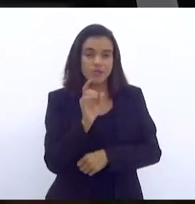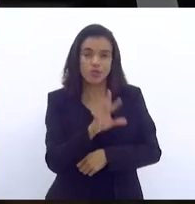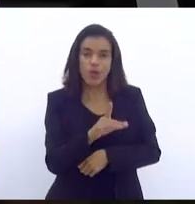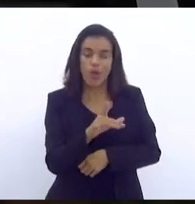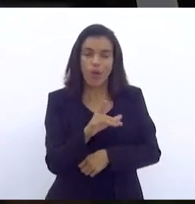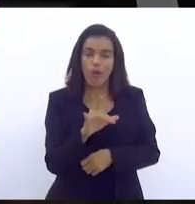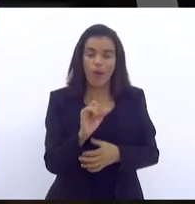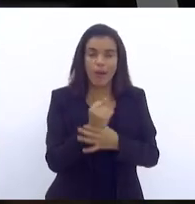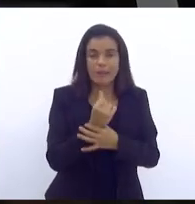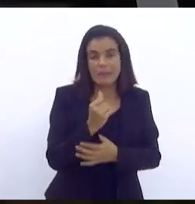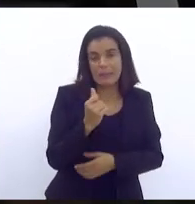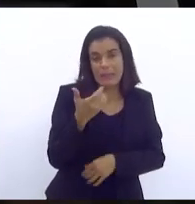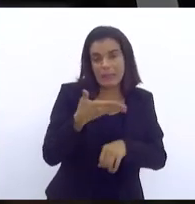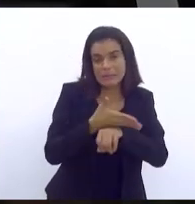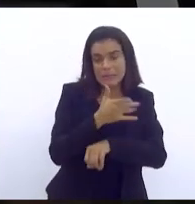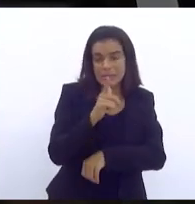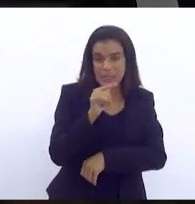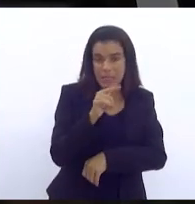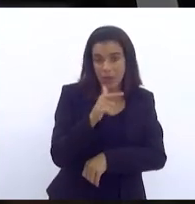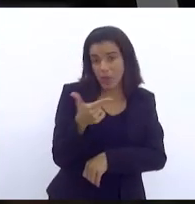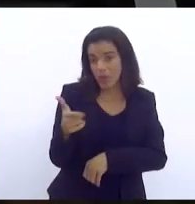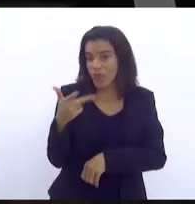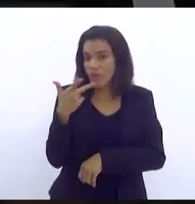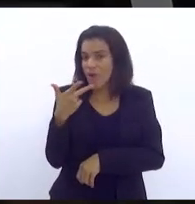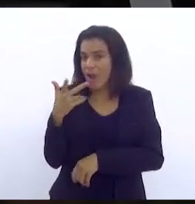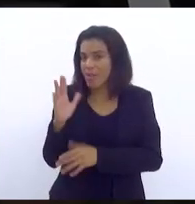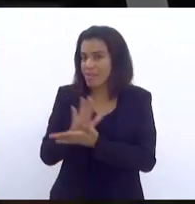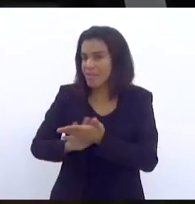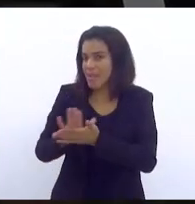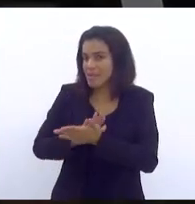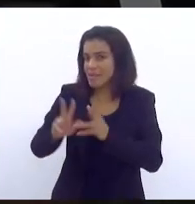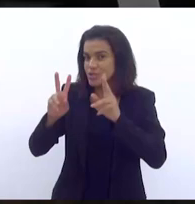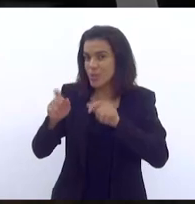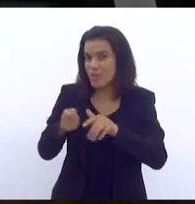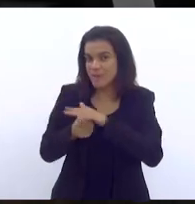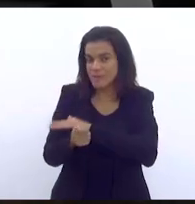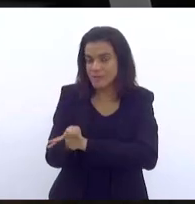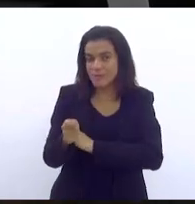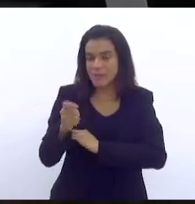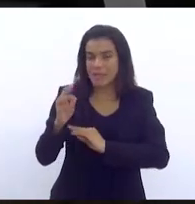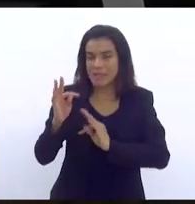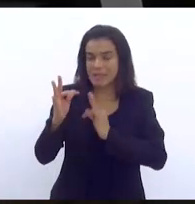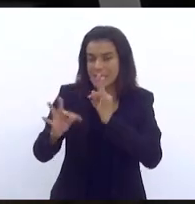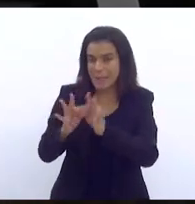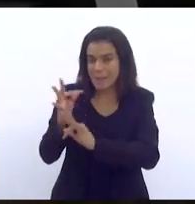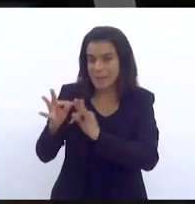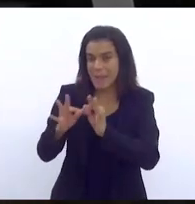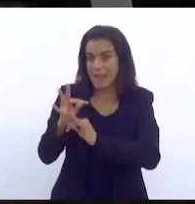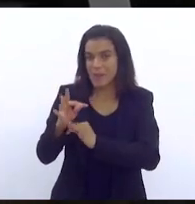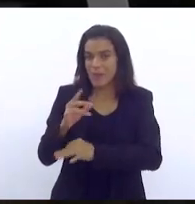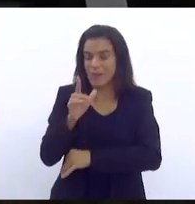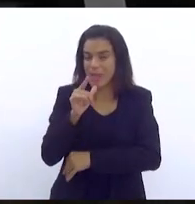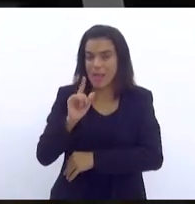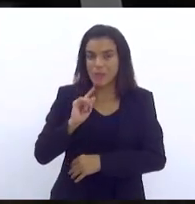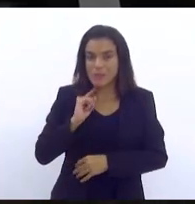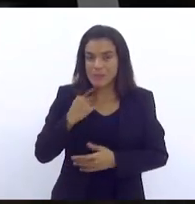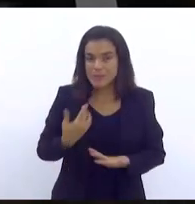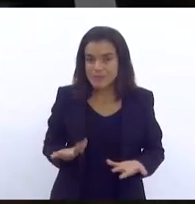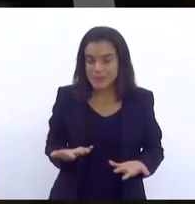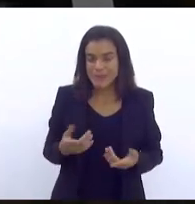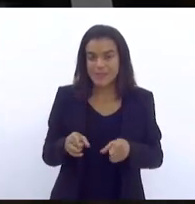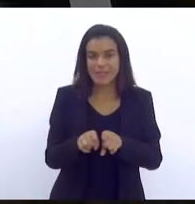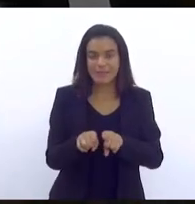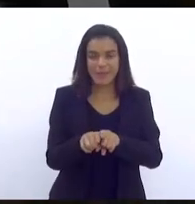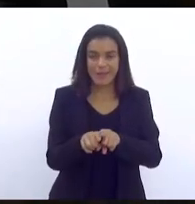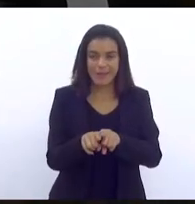sem falar do tratamento de esgoto sem falar no investimento para esse abastecimento e esse tratamento não tem como falar